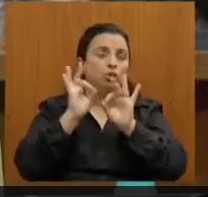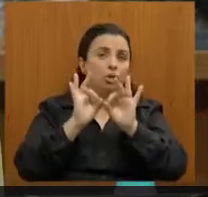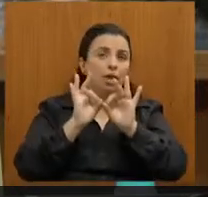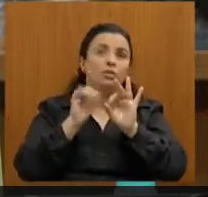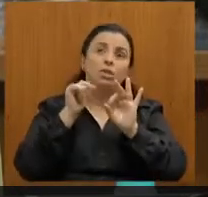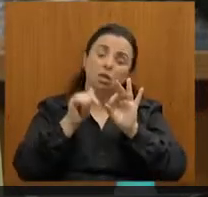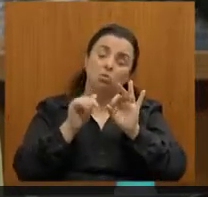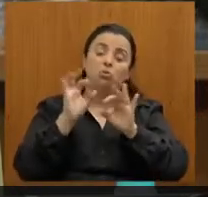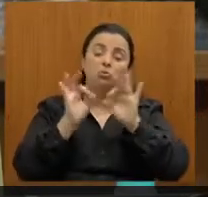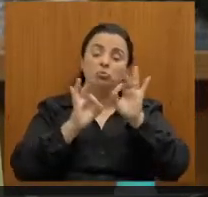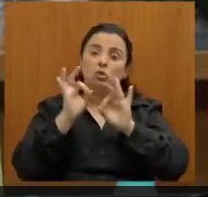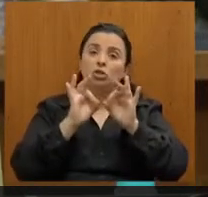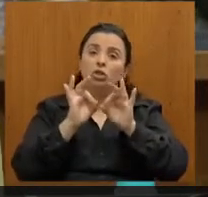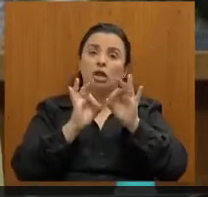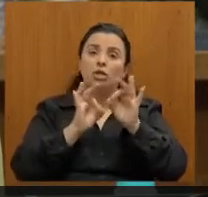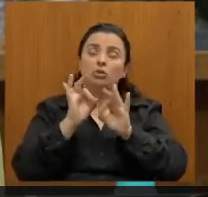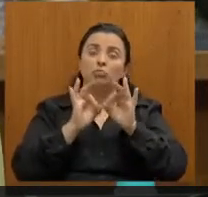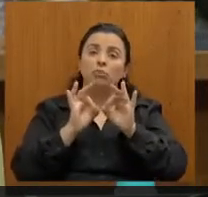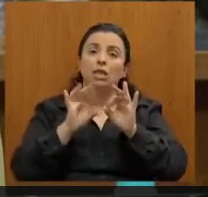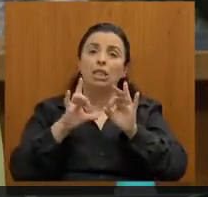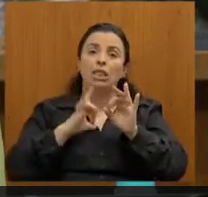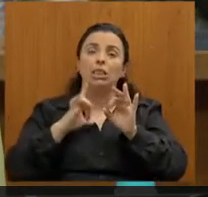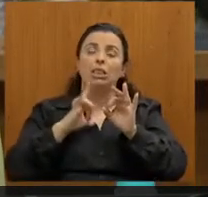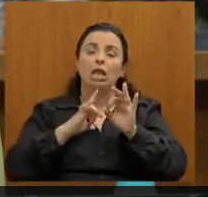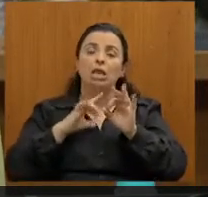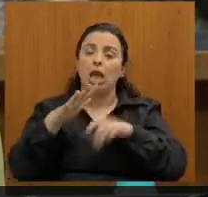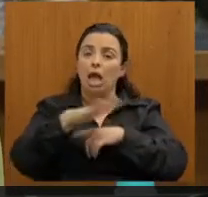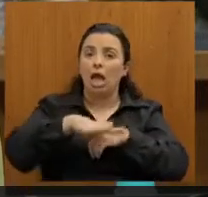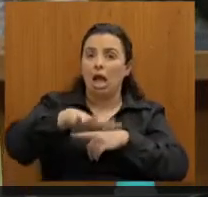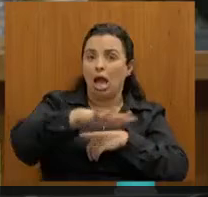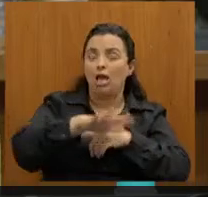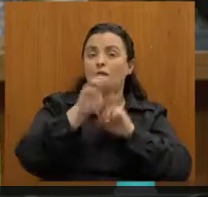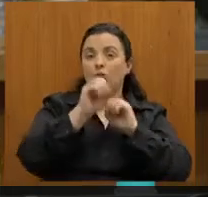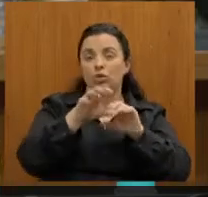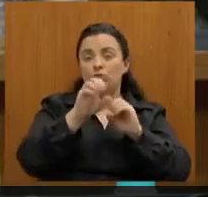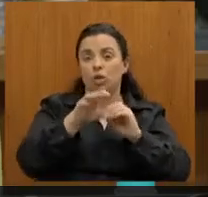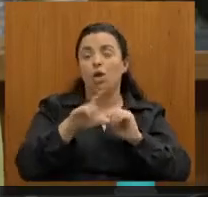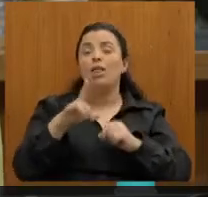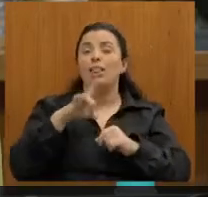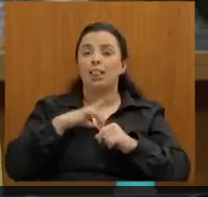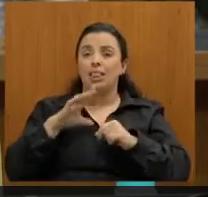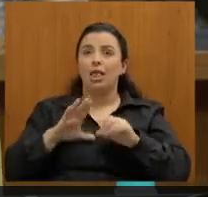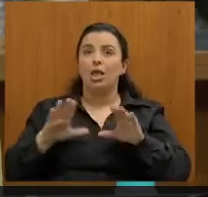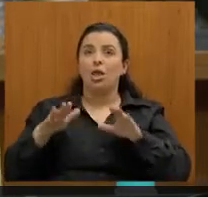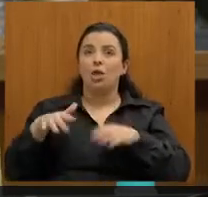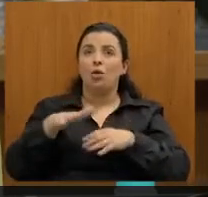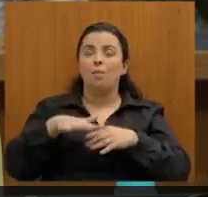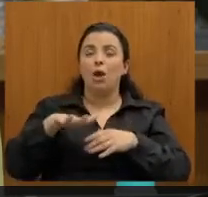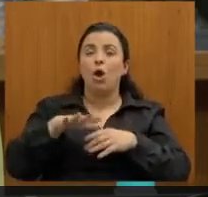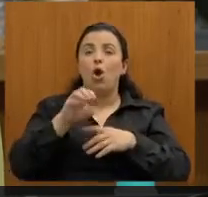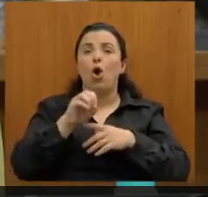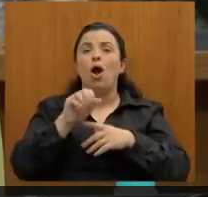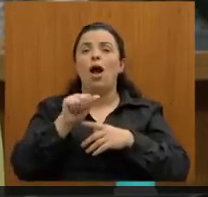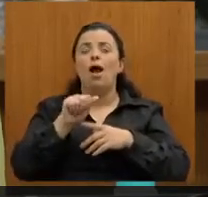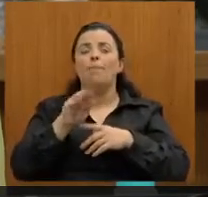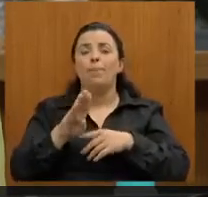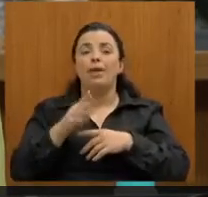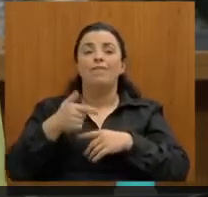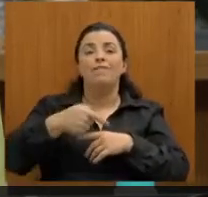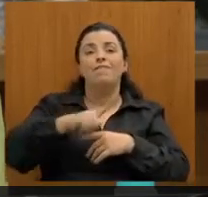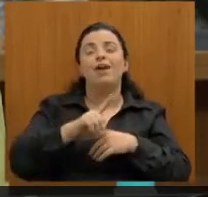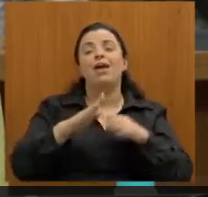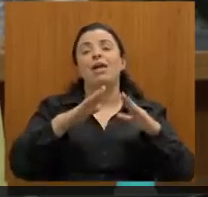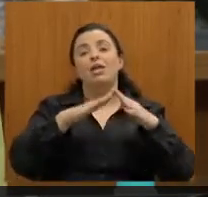área educacional há uma comissão específica da OAB que é a comissão OAB vai à escola que tem um núcleo